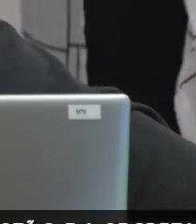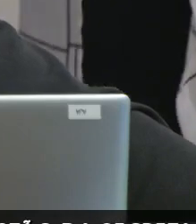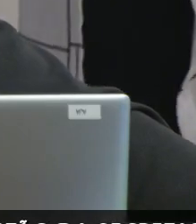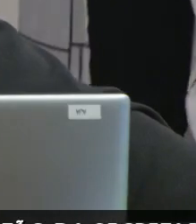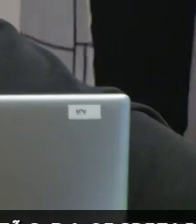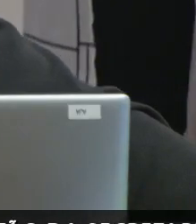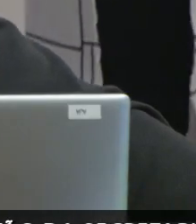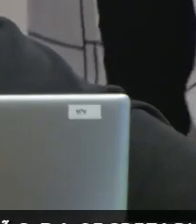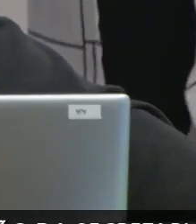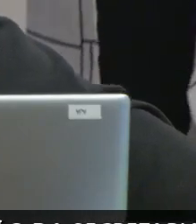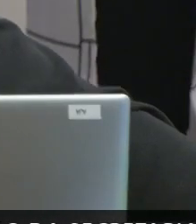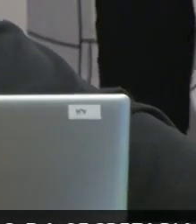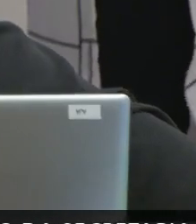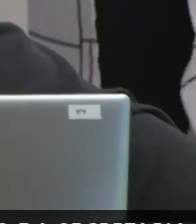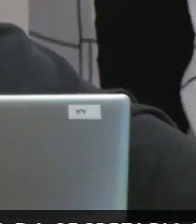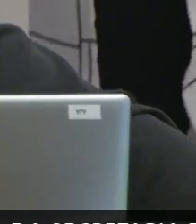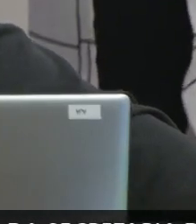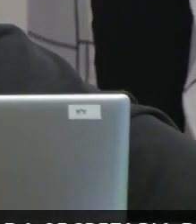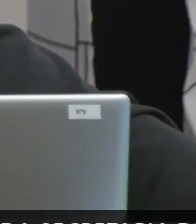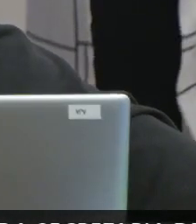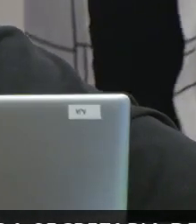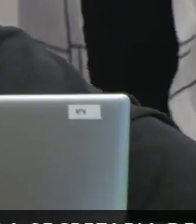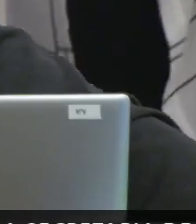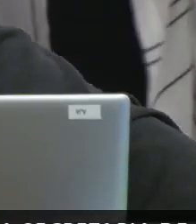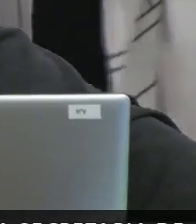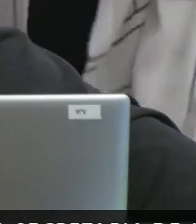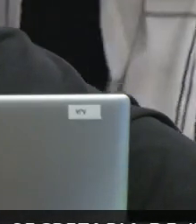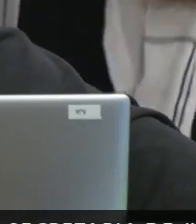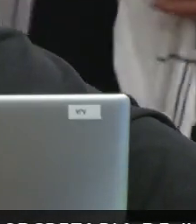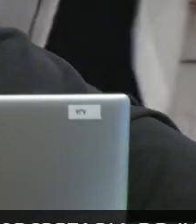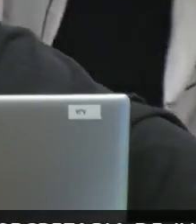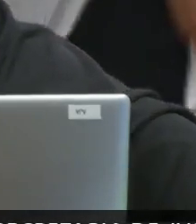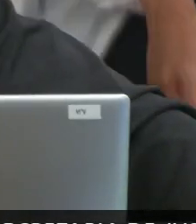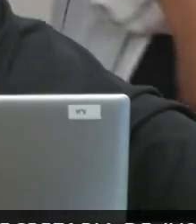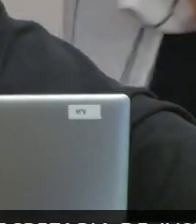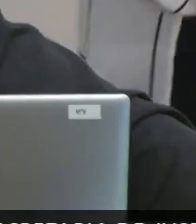pública da Dra Luiza